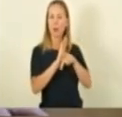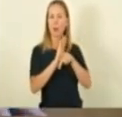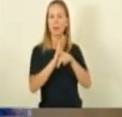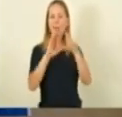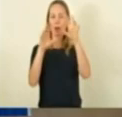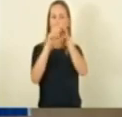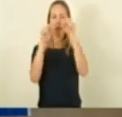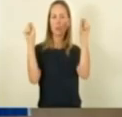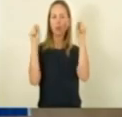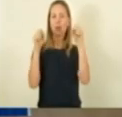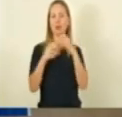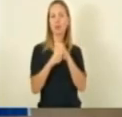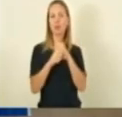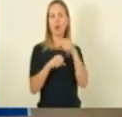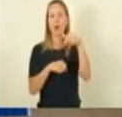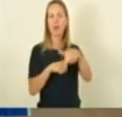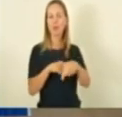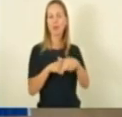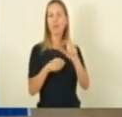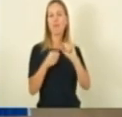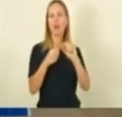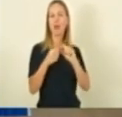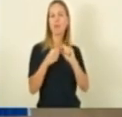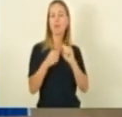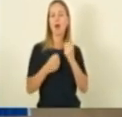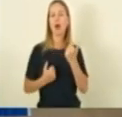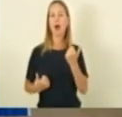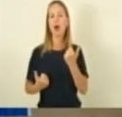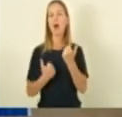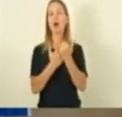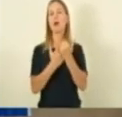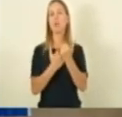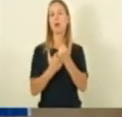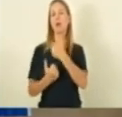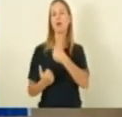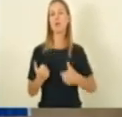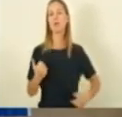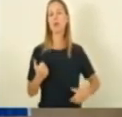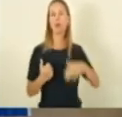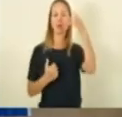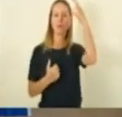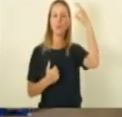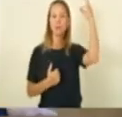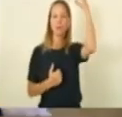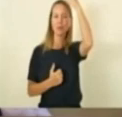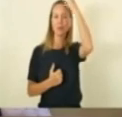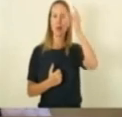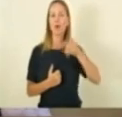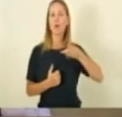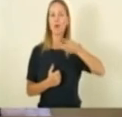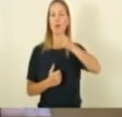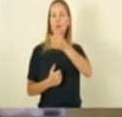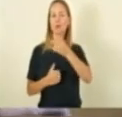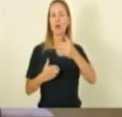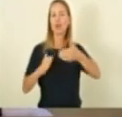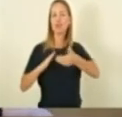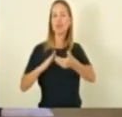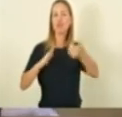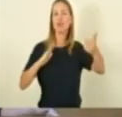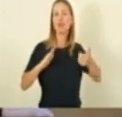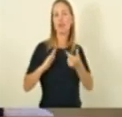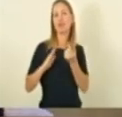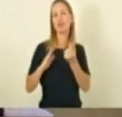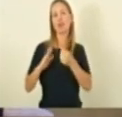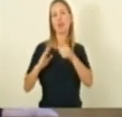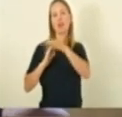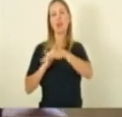tinha feito para amparar o governo do Estado a continuar fazendo o que vinha